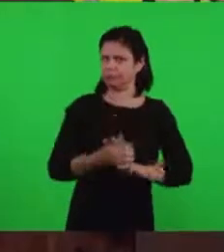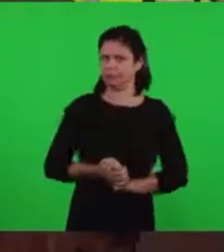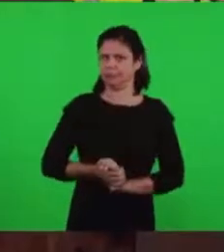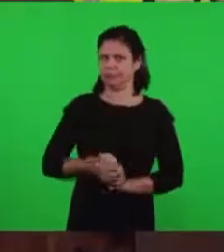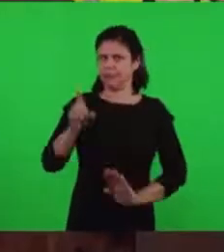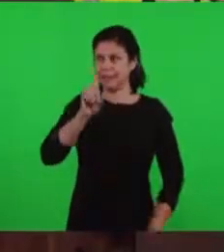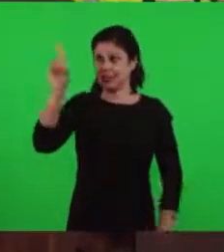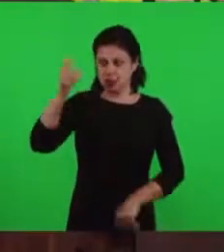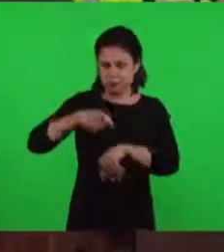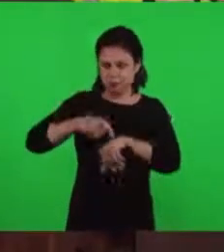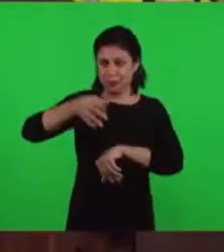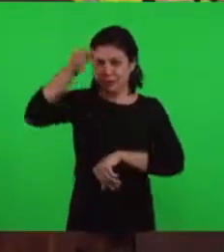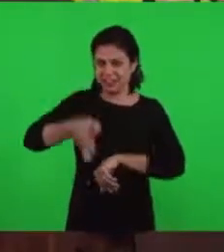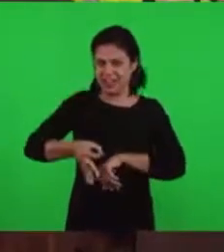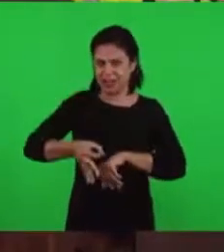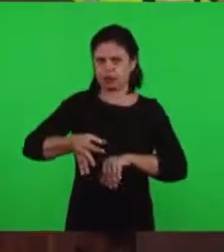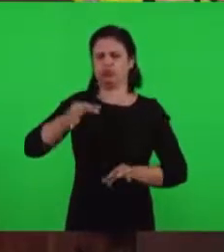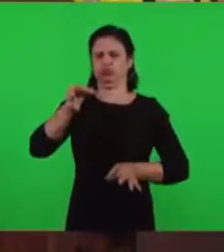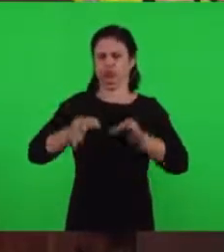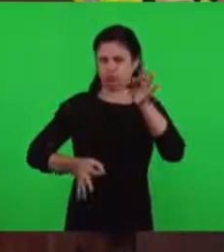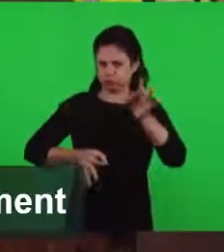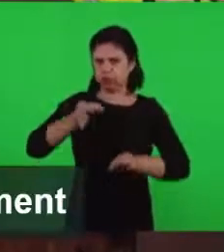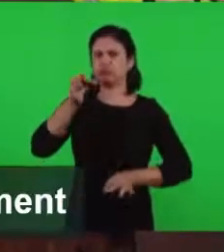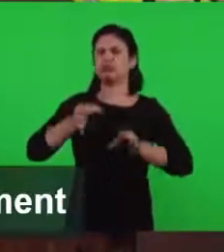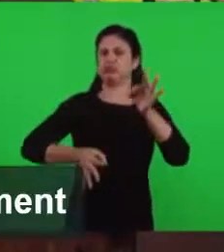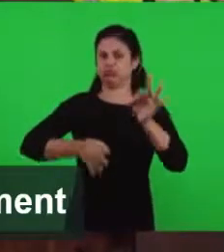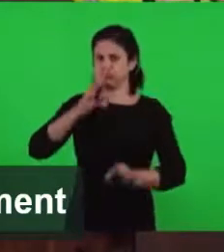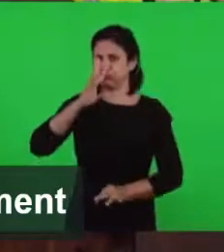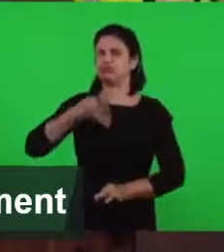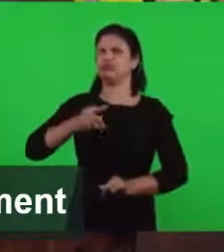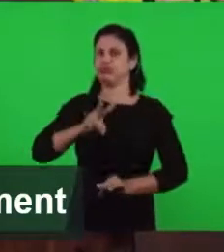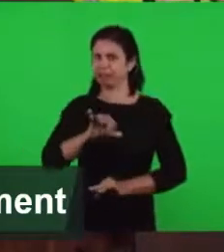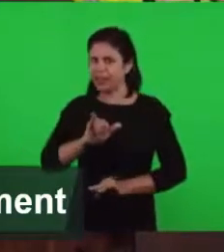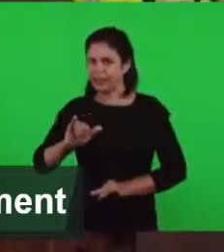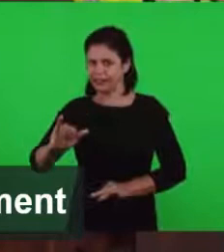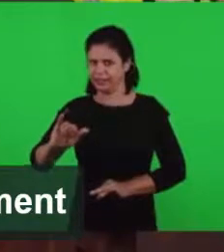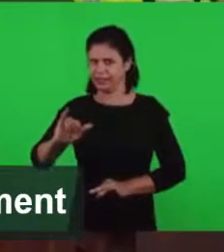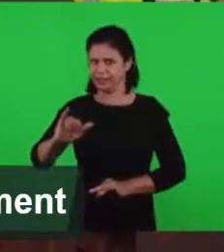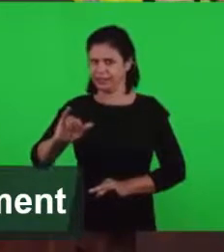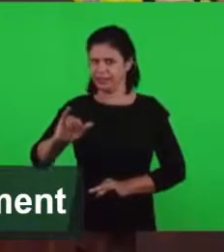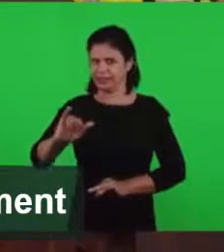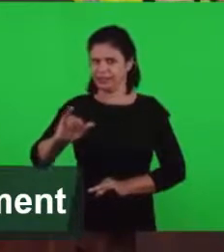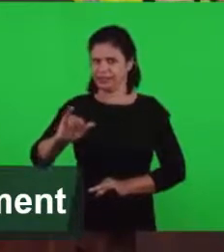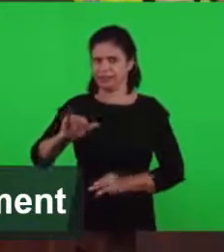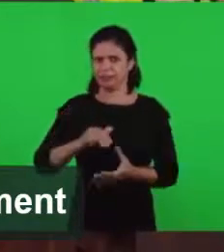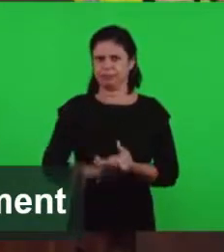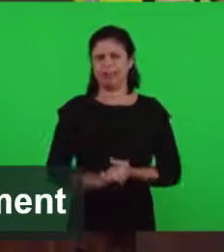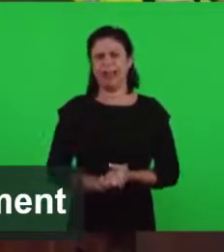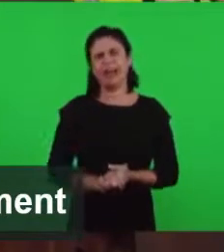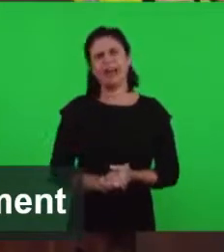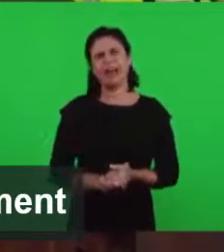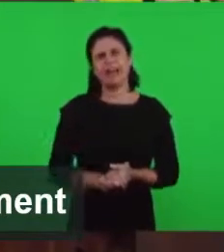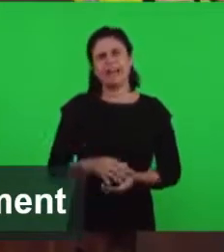deus o momento profético não dá mais para voltar